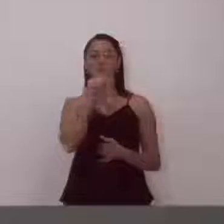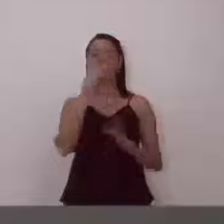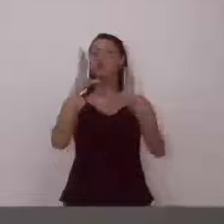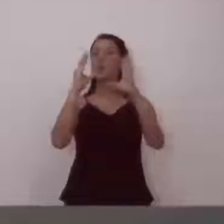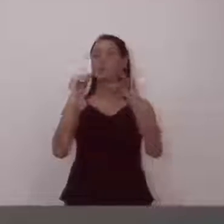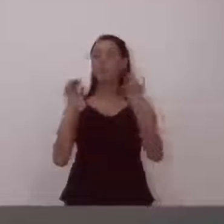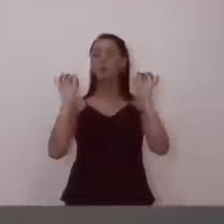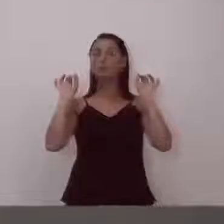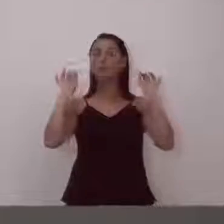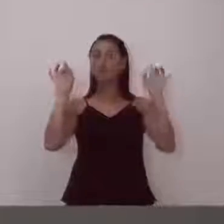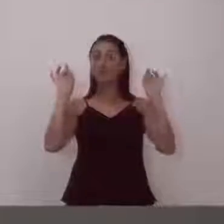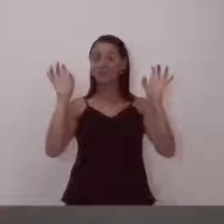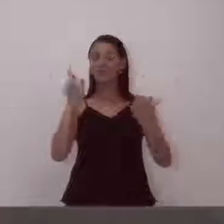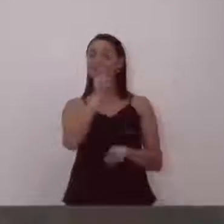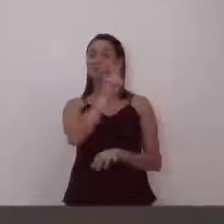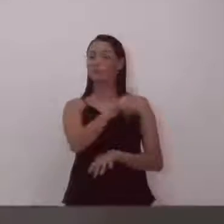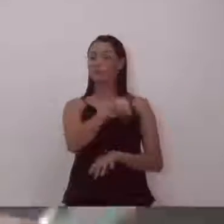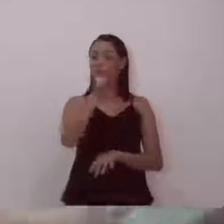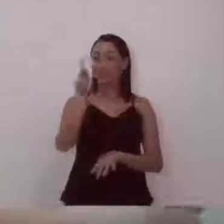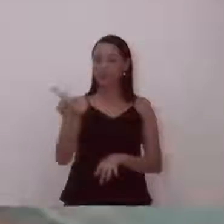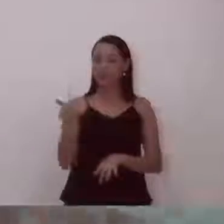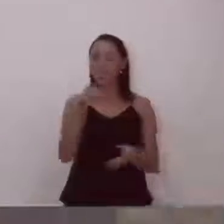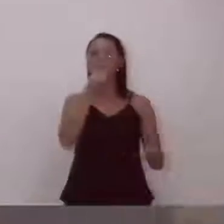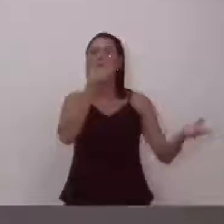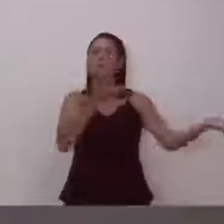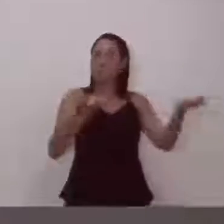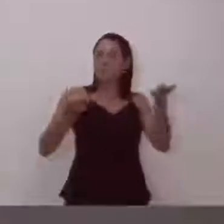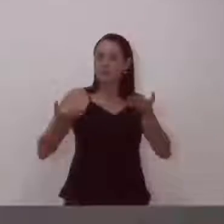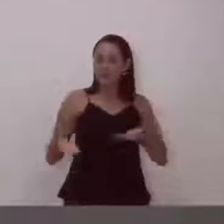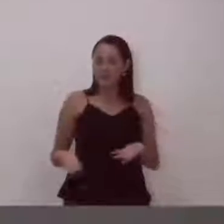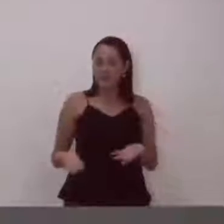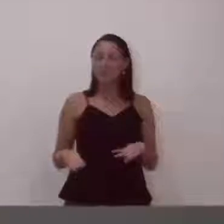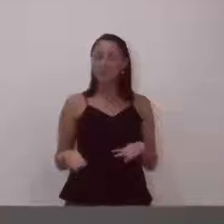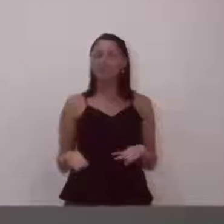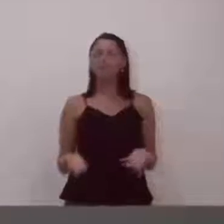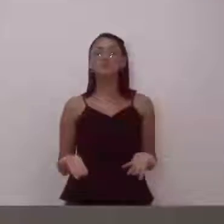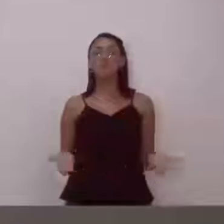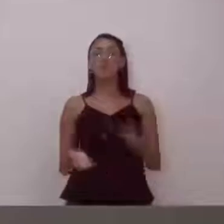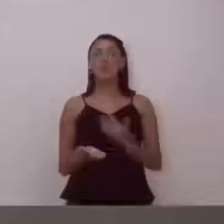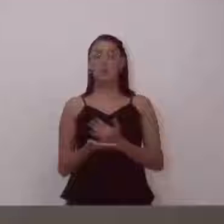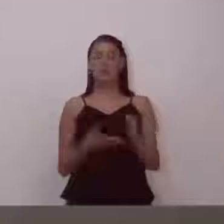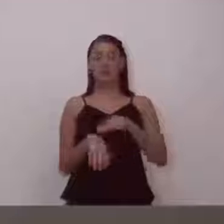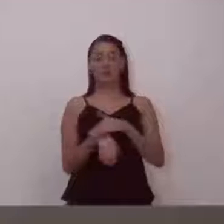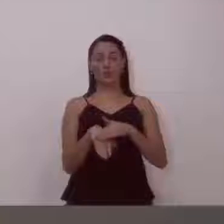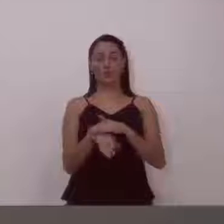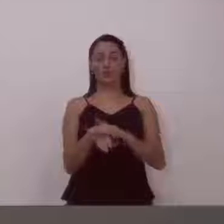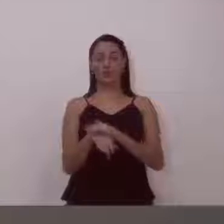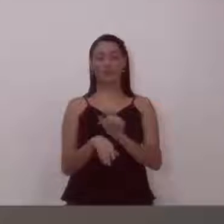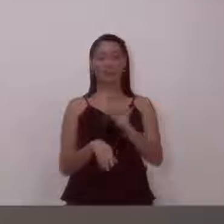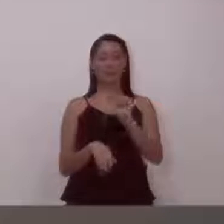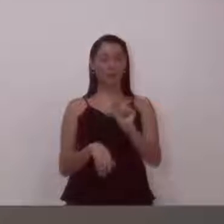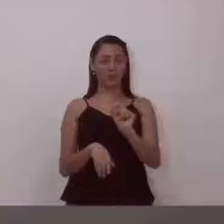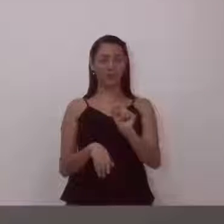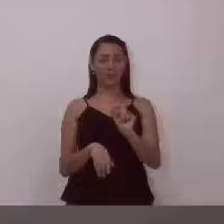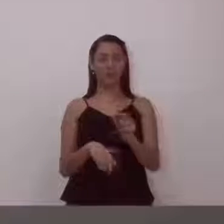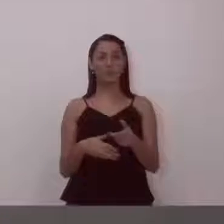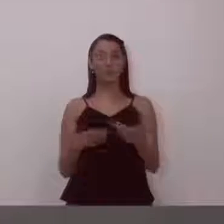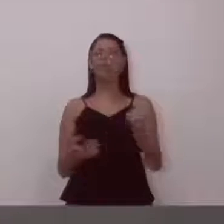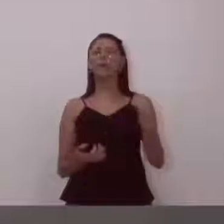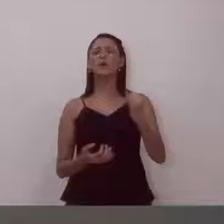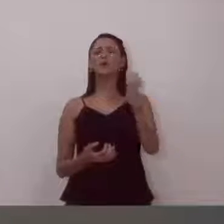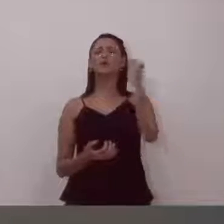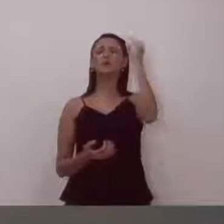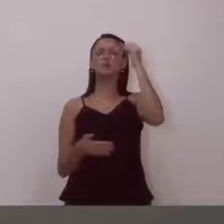às professoras, não é? Sejam bem-vindos. Quero começar falando um pouquinho a importância ainda no final do